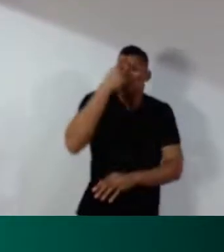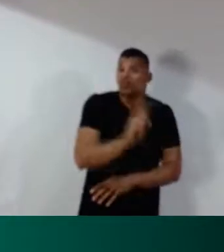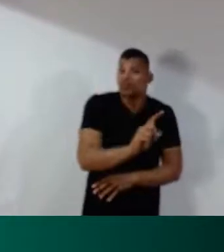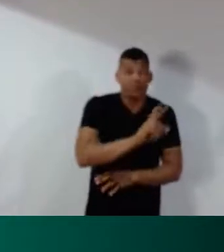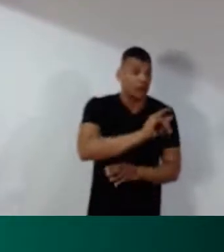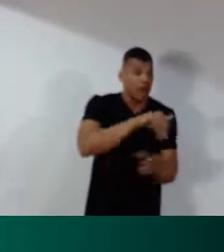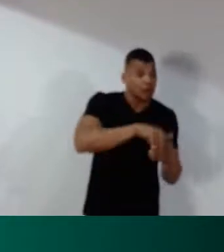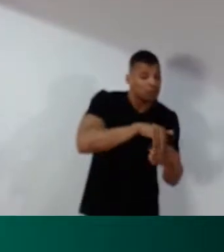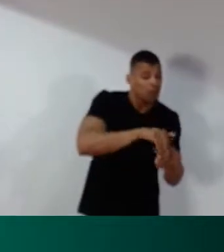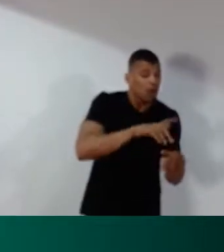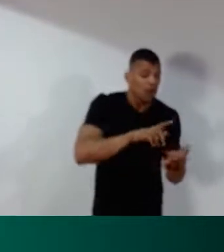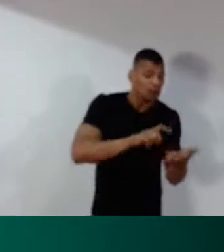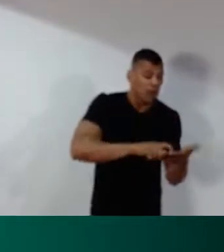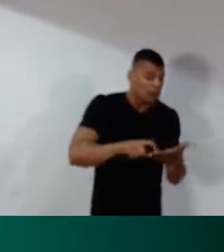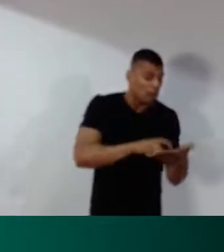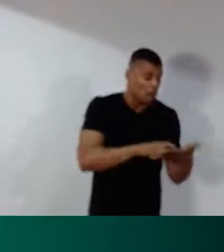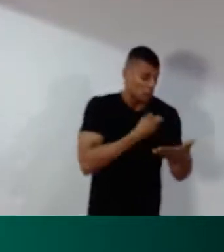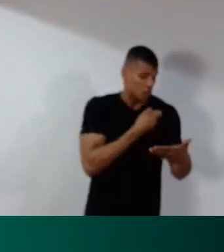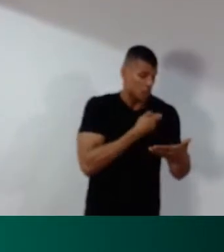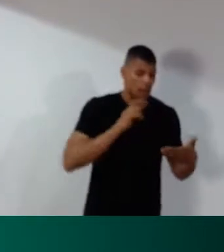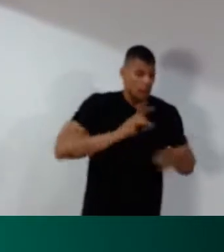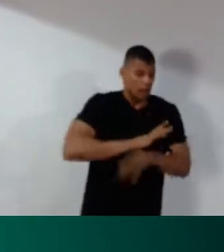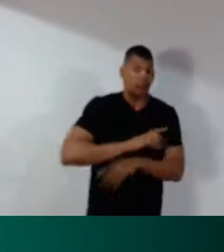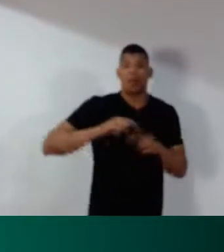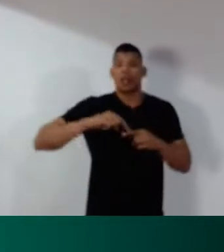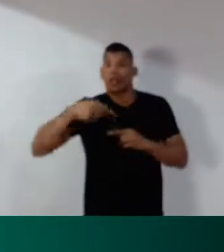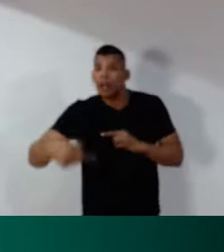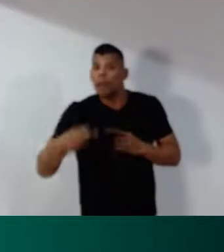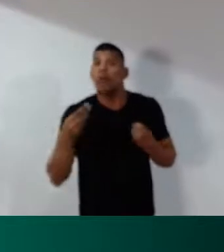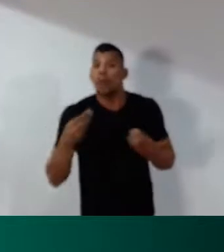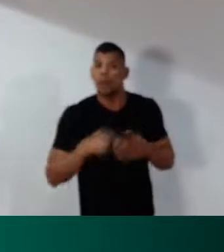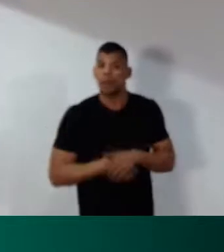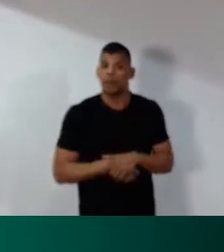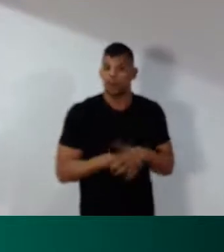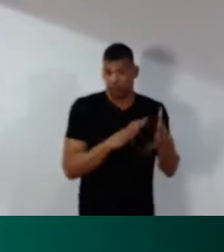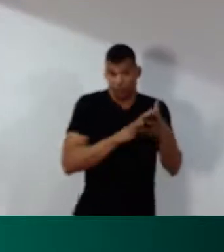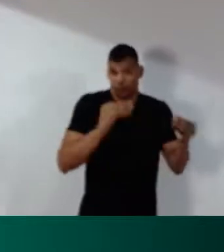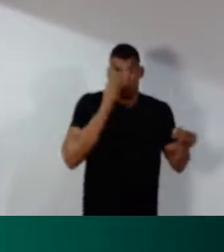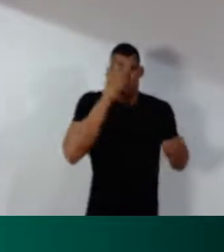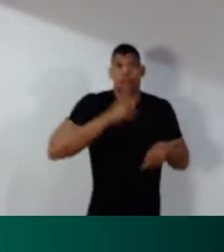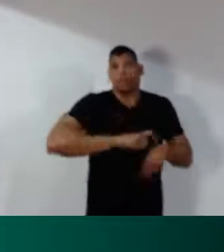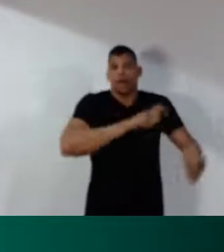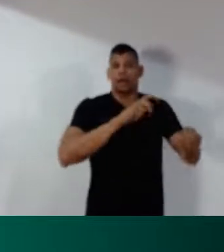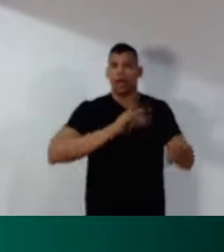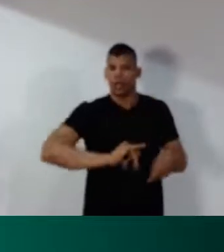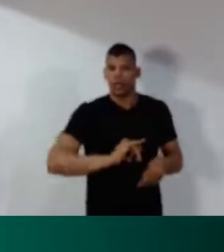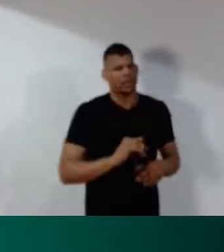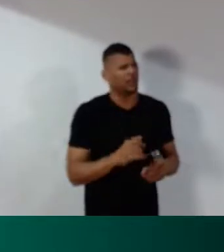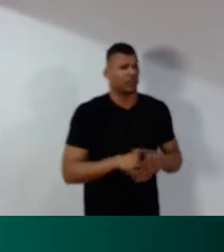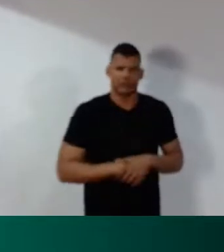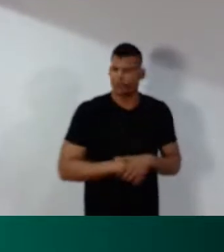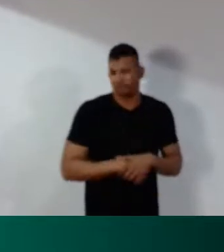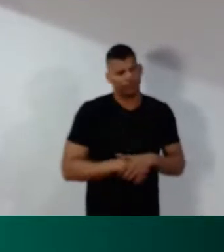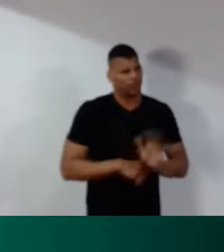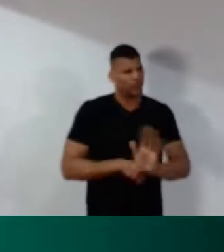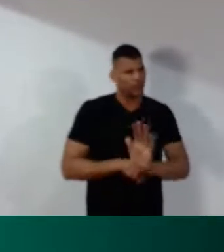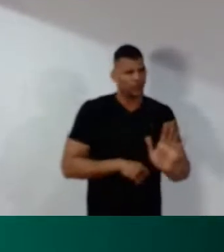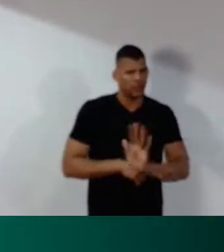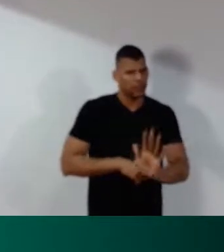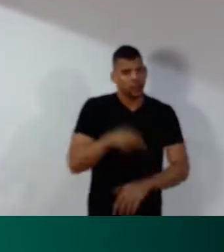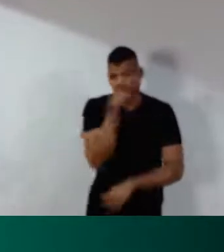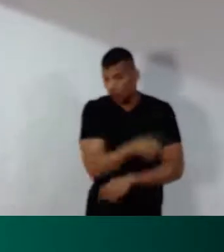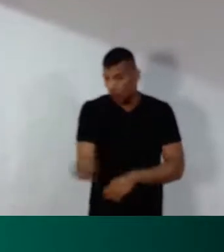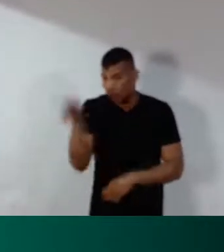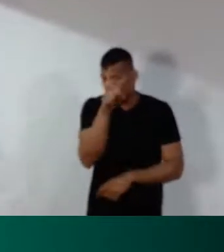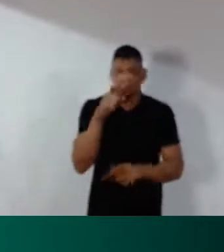Dia em minutos e o depois como é que a gente segue porque isso mexe na vida que todo mundo aqui tá